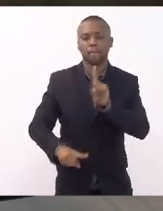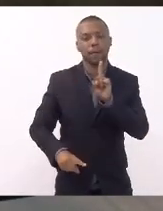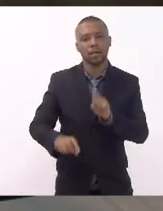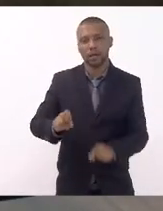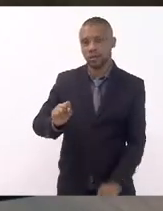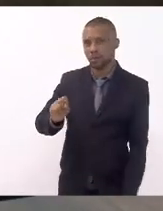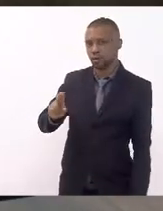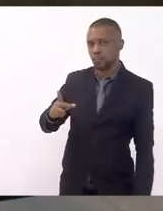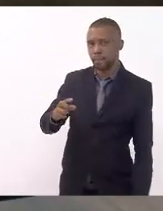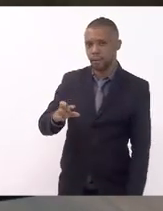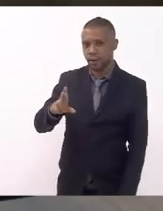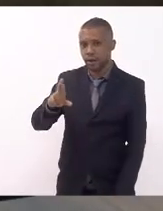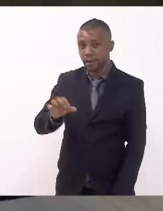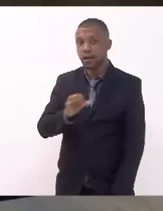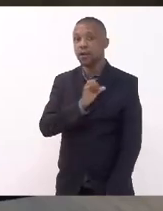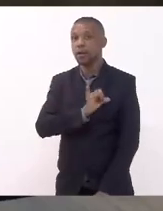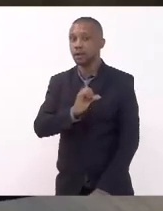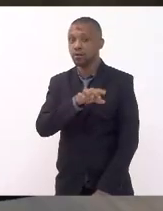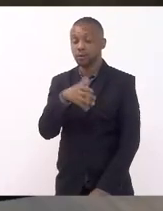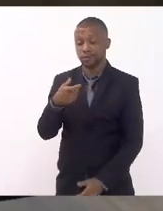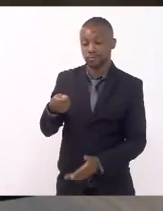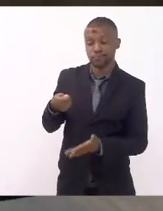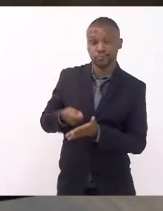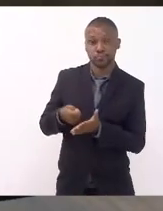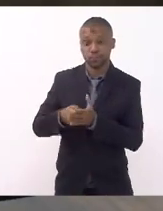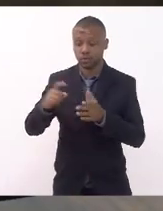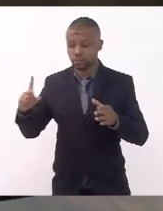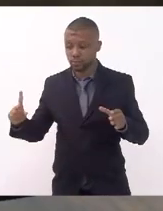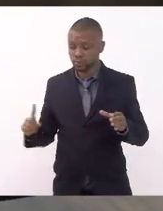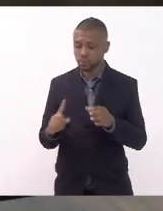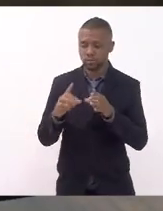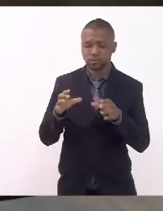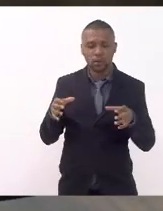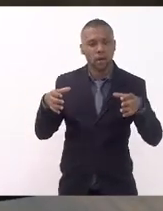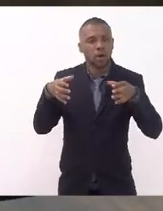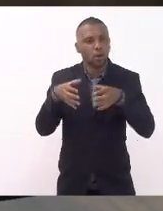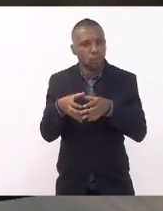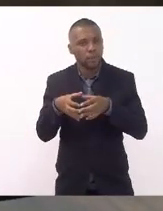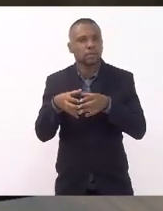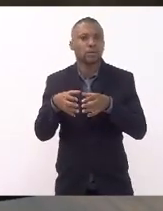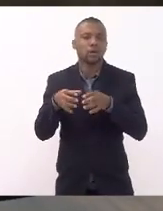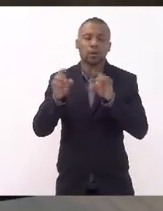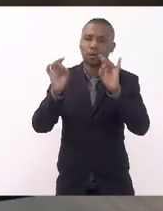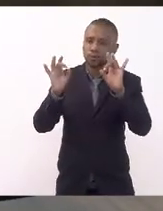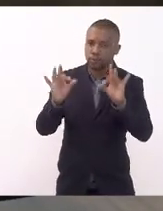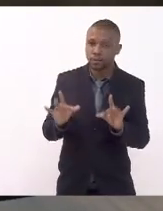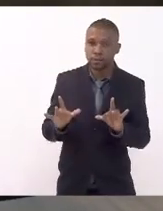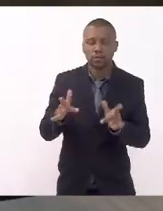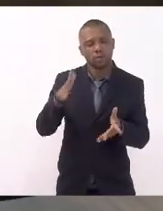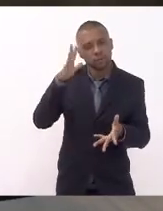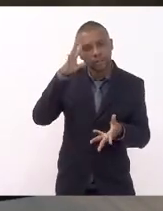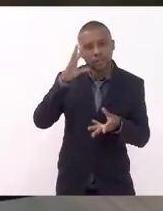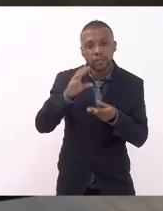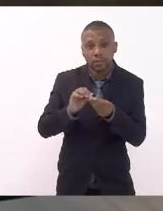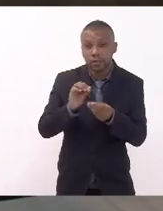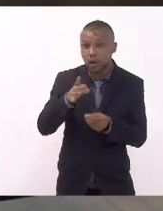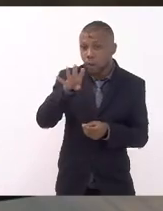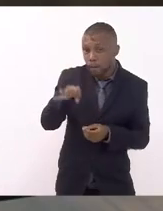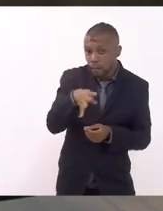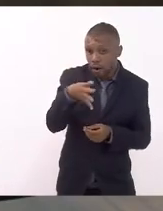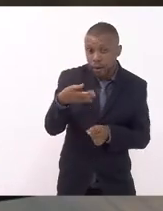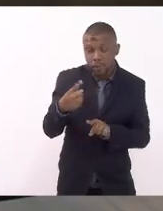estar nessa comissão especial porque entendo que um programa como Supera Rio, que deveria ser